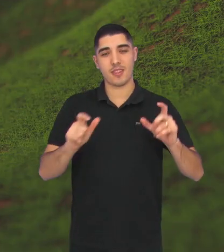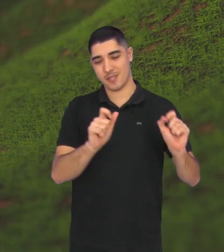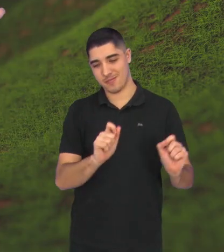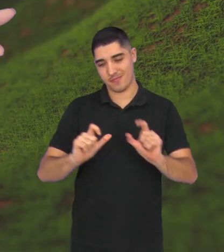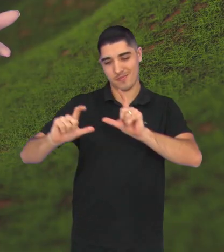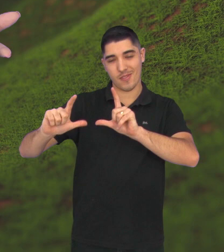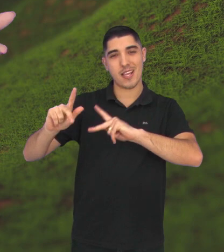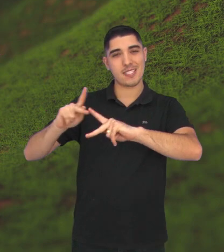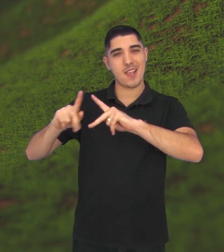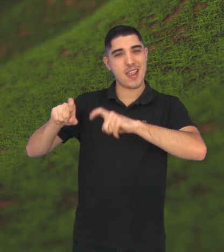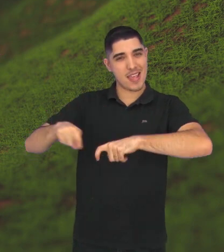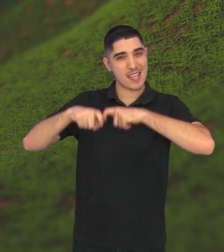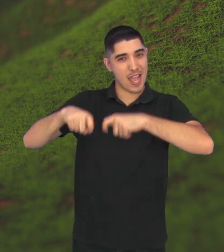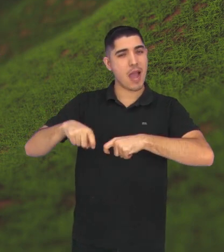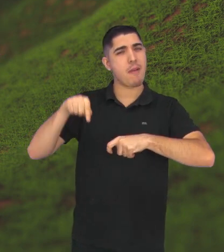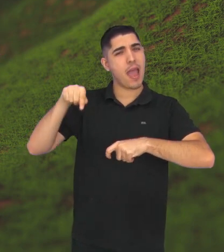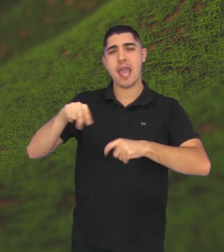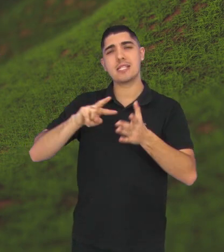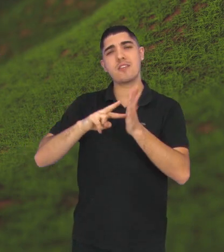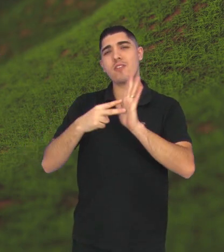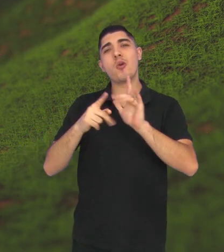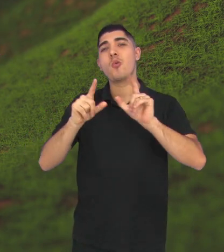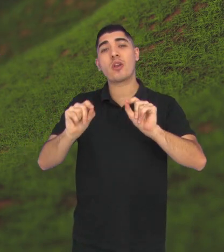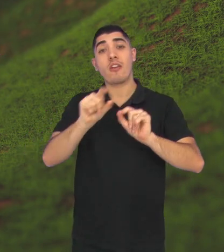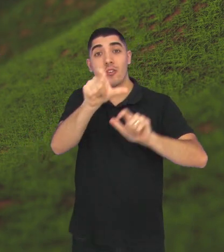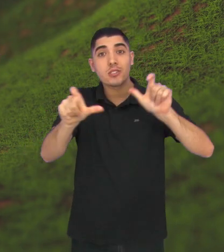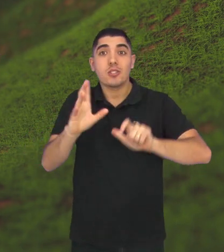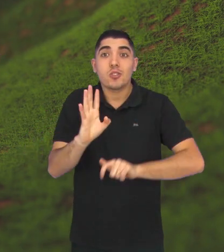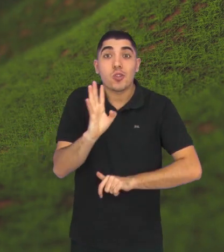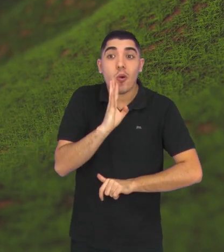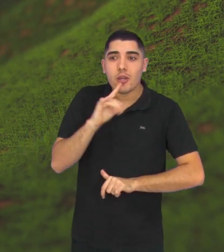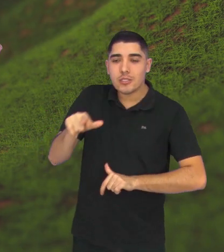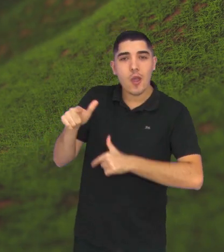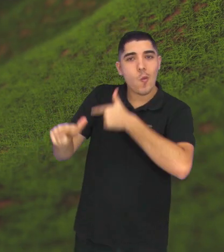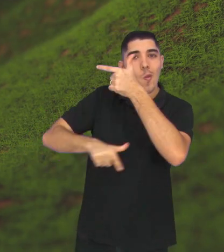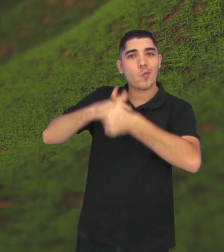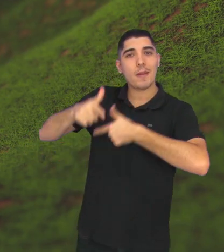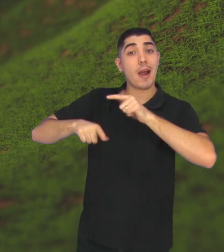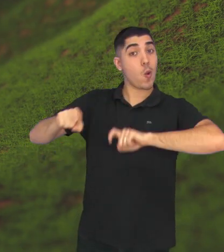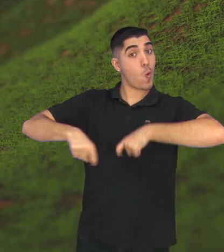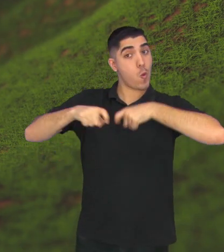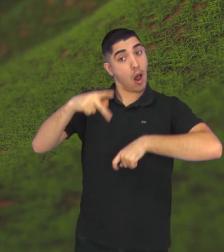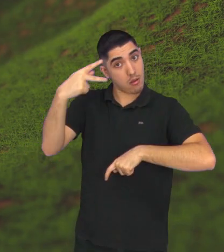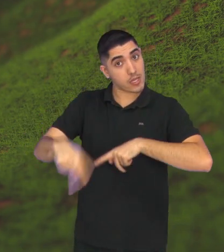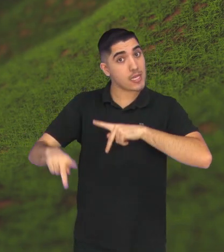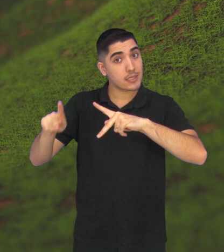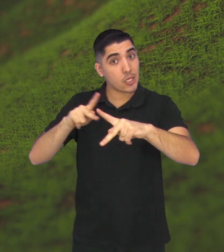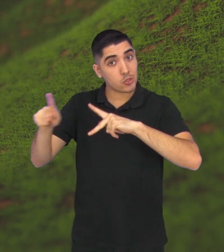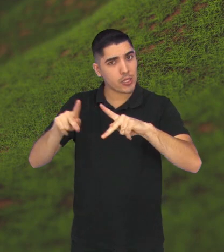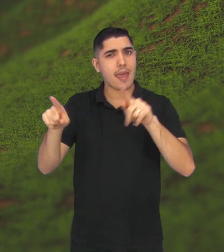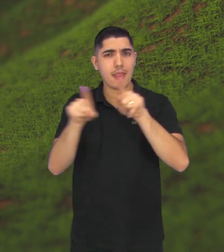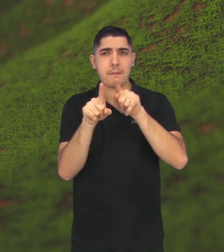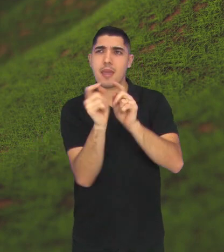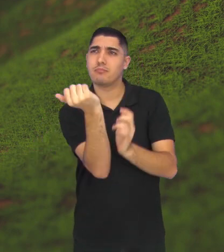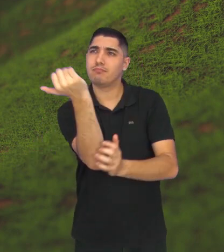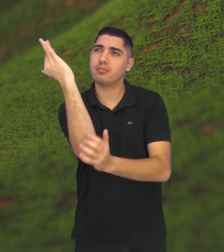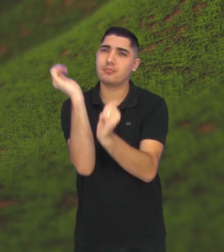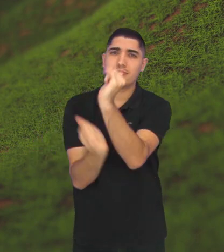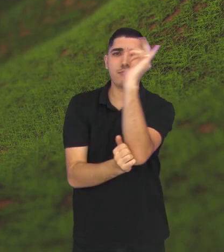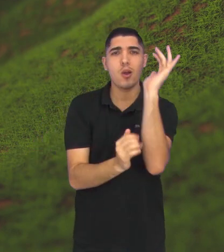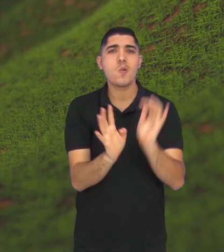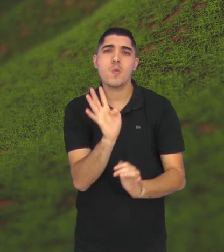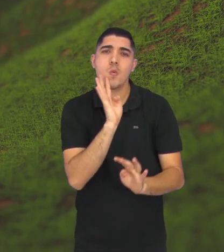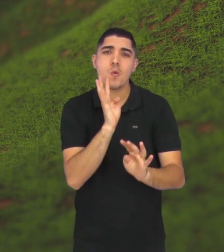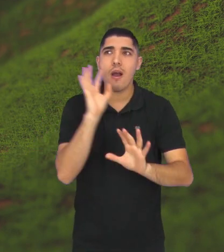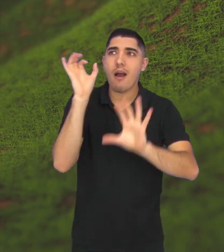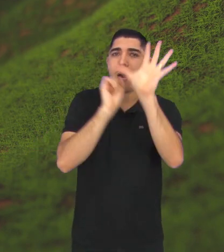O São José do Campo é aquele programa que te deixa por dentro das atividades rurais da nossa cidade e da natureza. E por